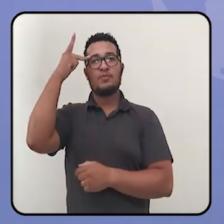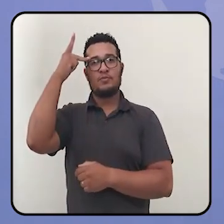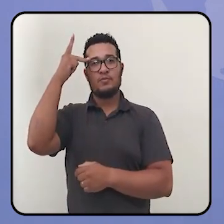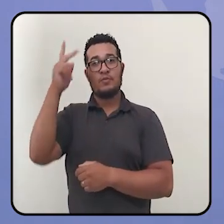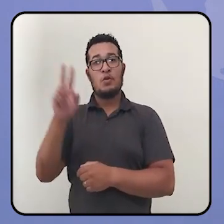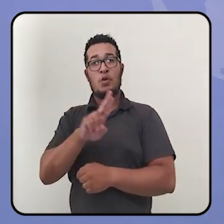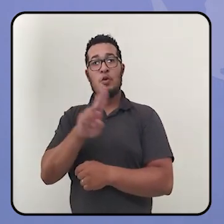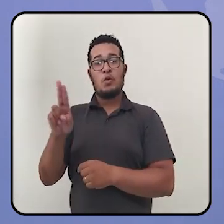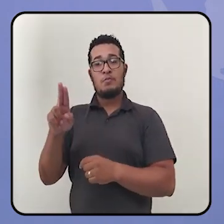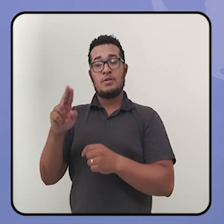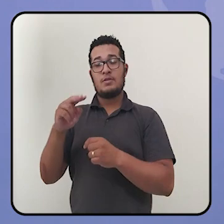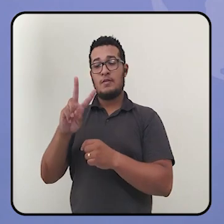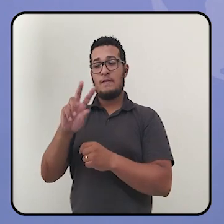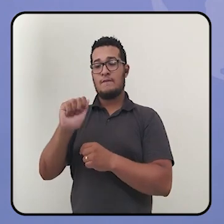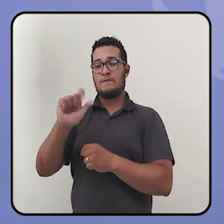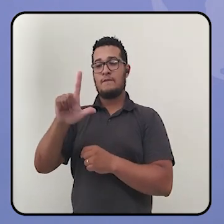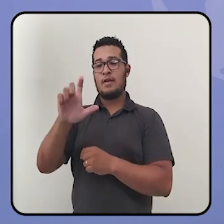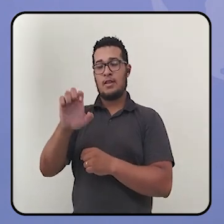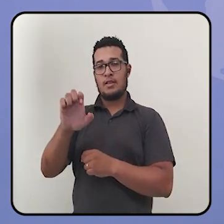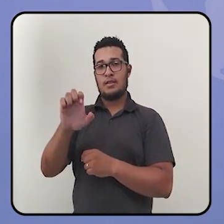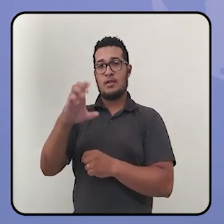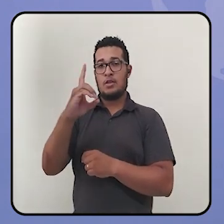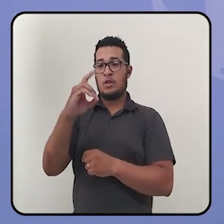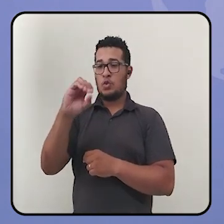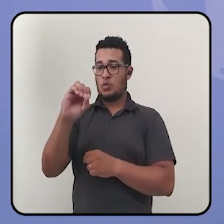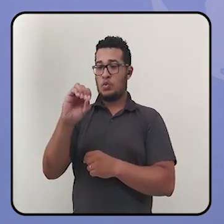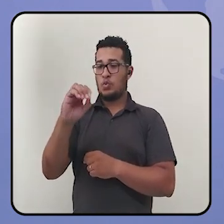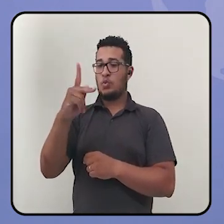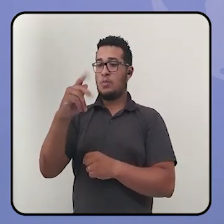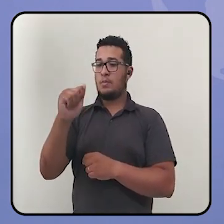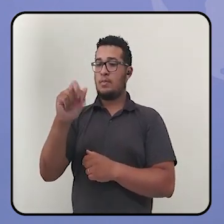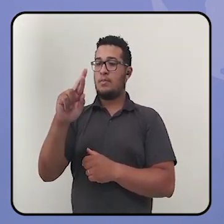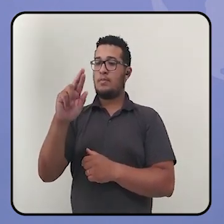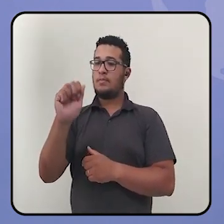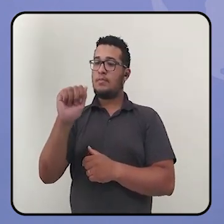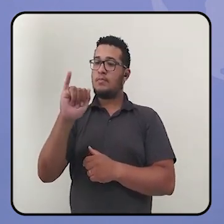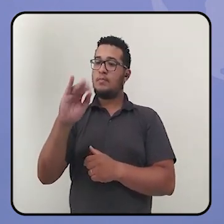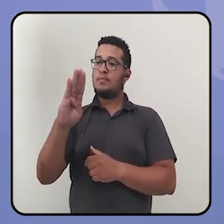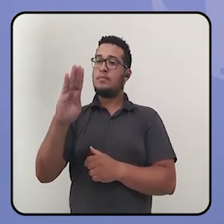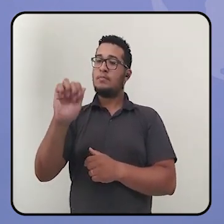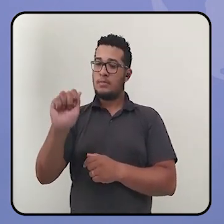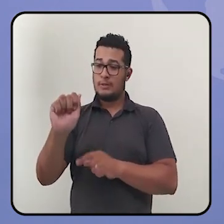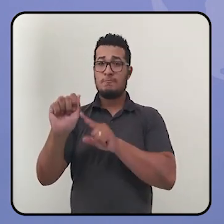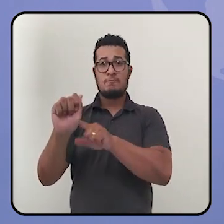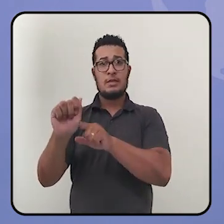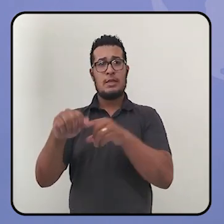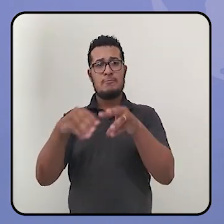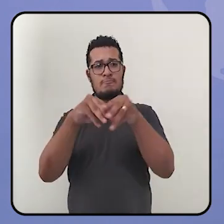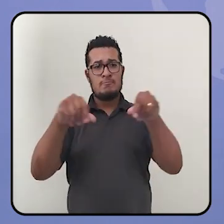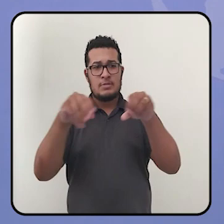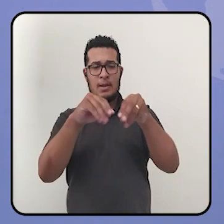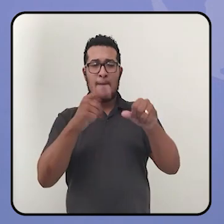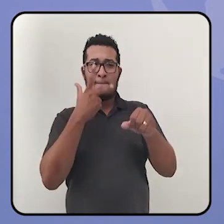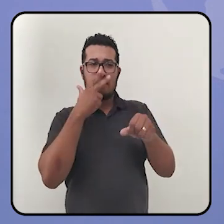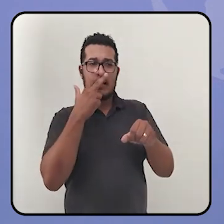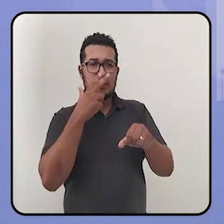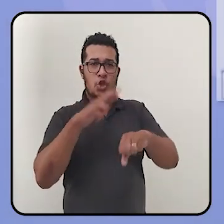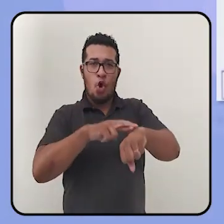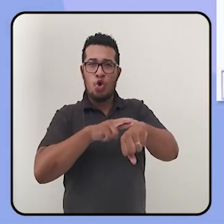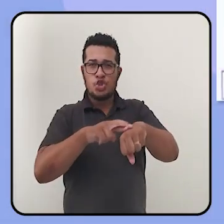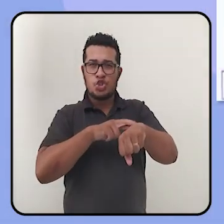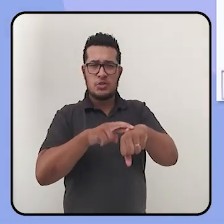segunda explicação, é chamada de teoria polinésia. Podemos verificar no mesmo mapa que o homem surge